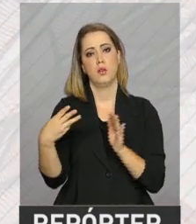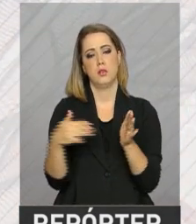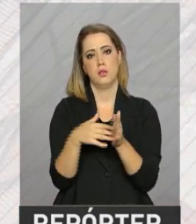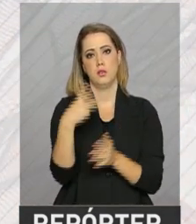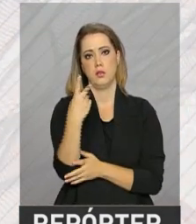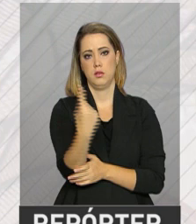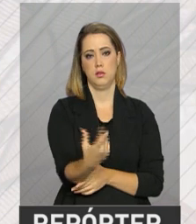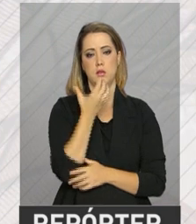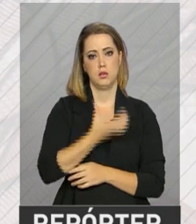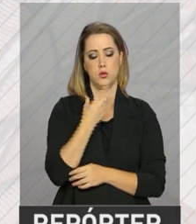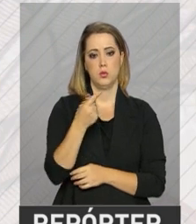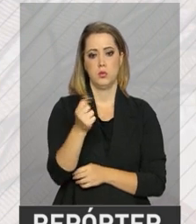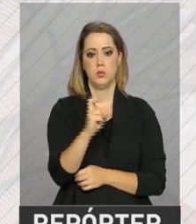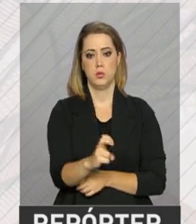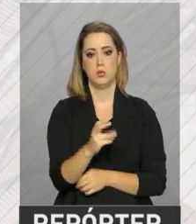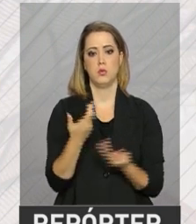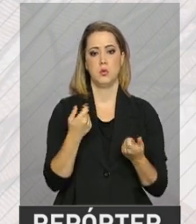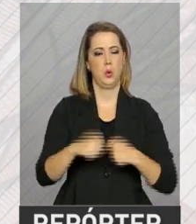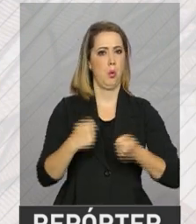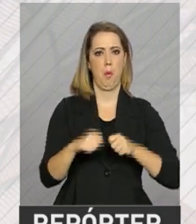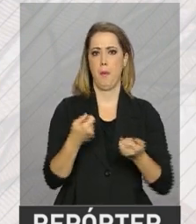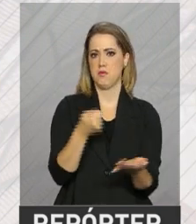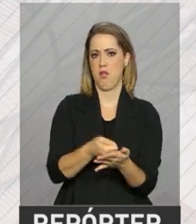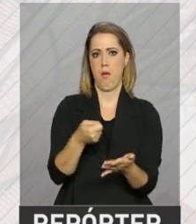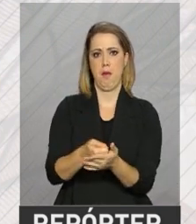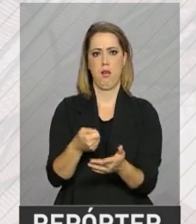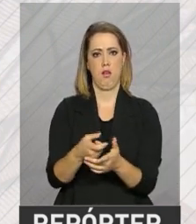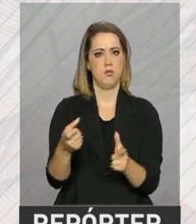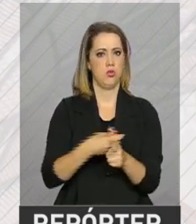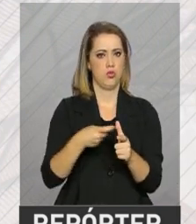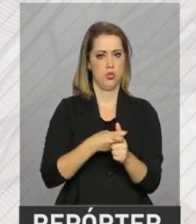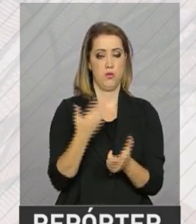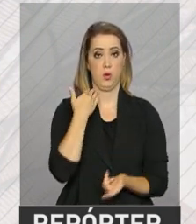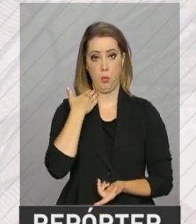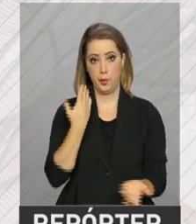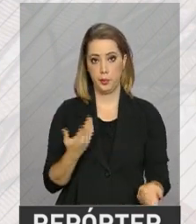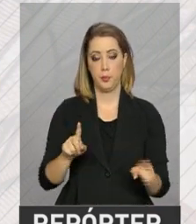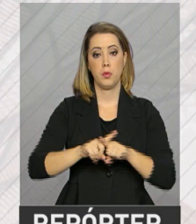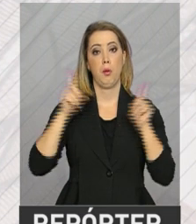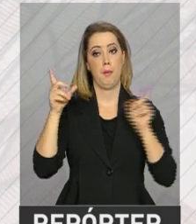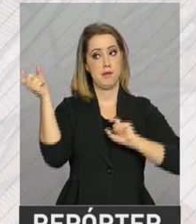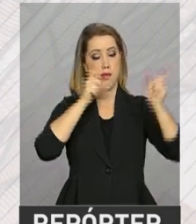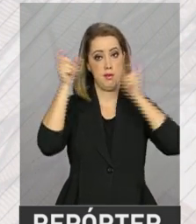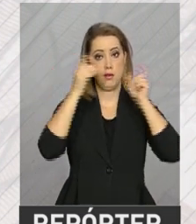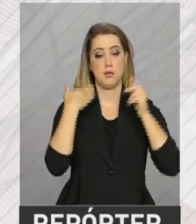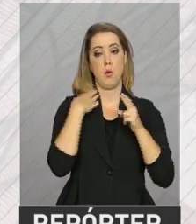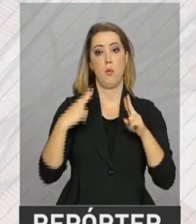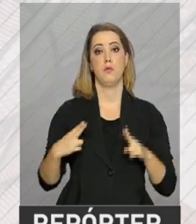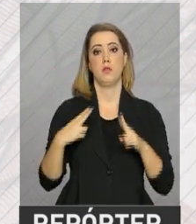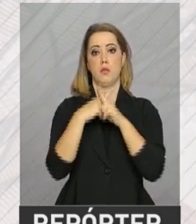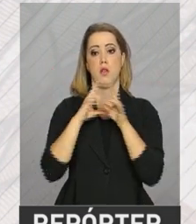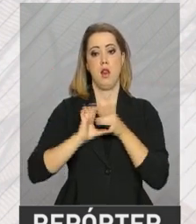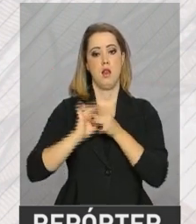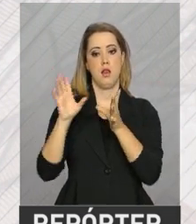de 2015 sem a necessidade de pagar dívidas bancárias mas atenção a Caixa Econômica Federal